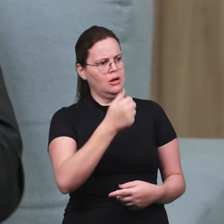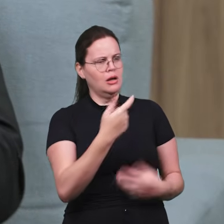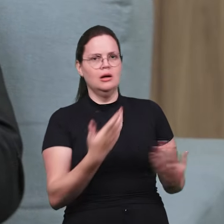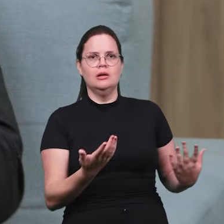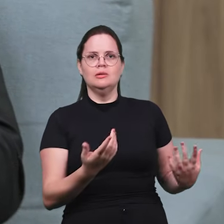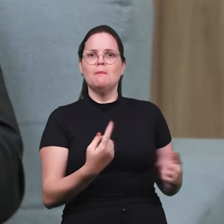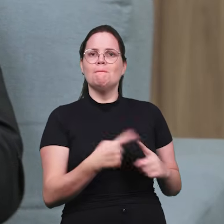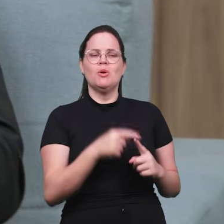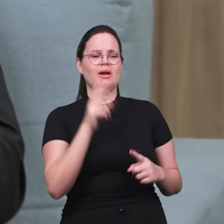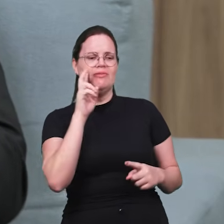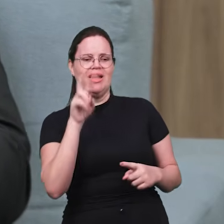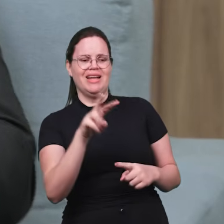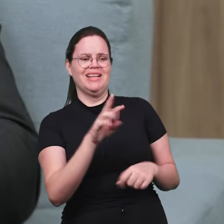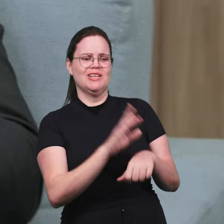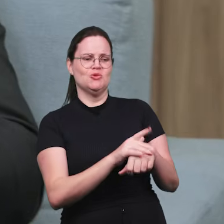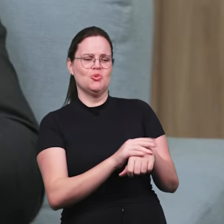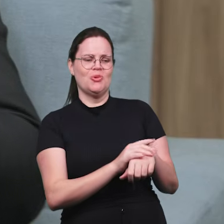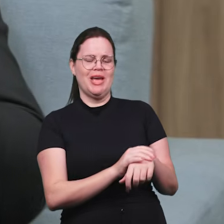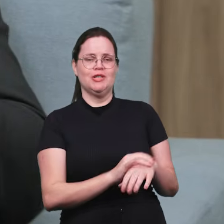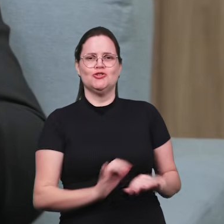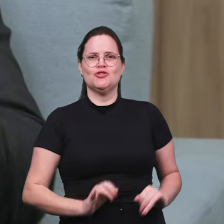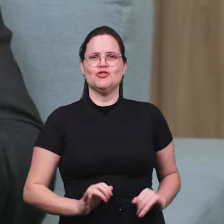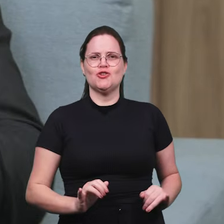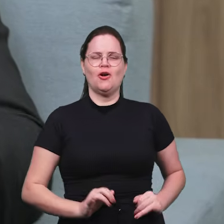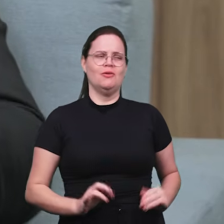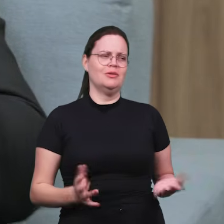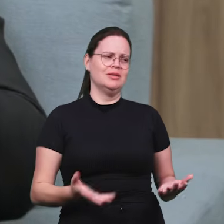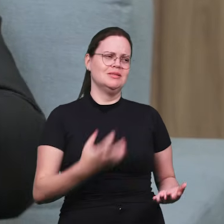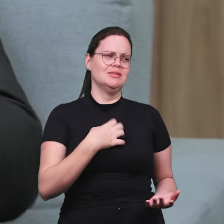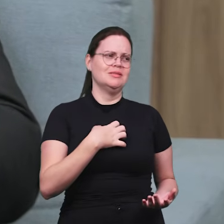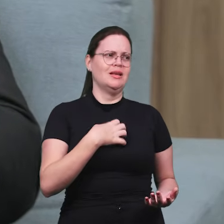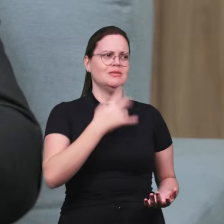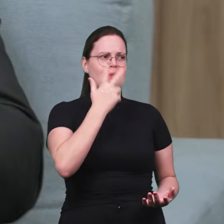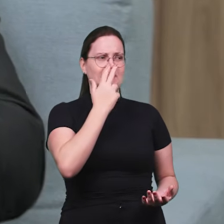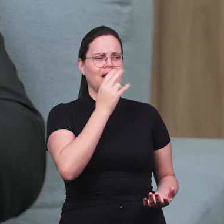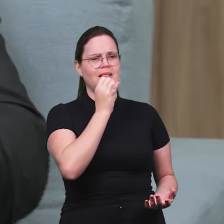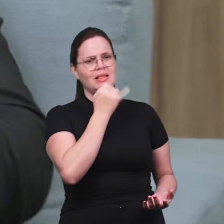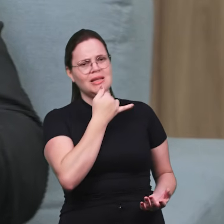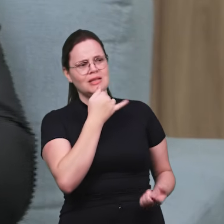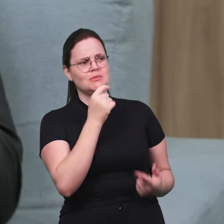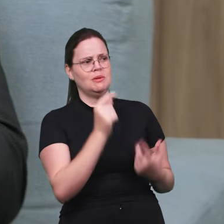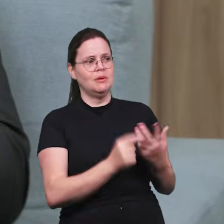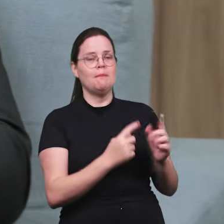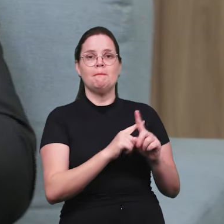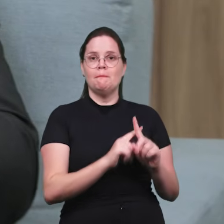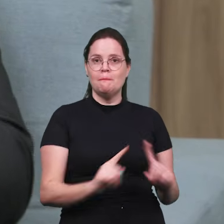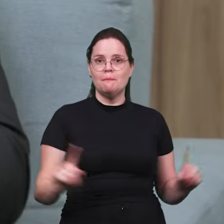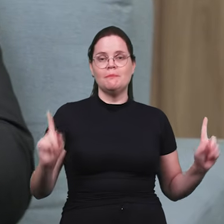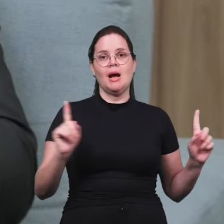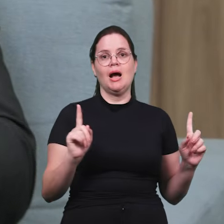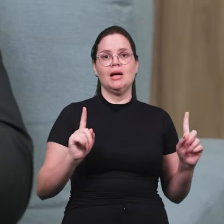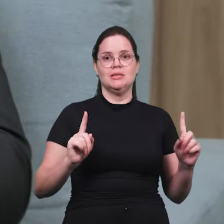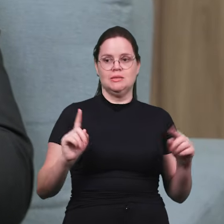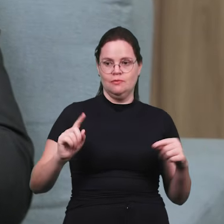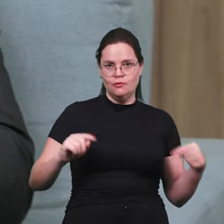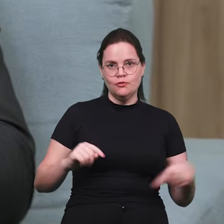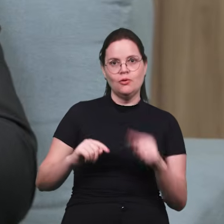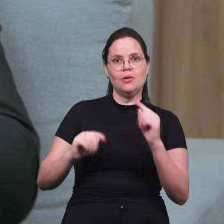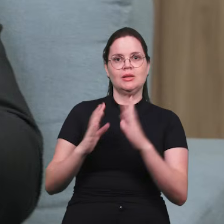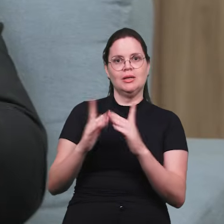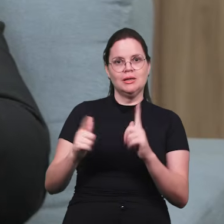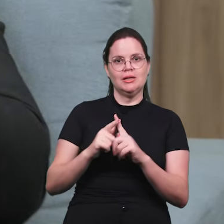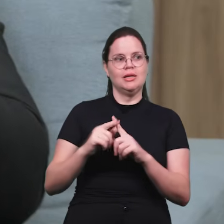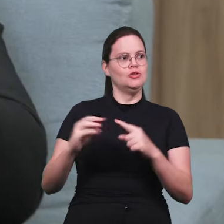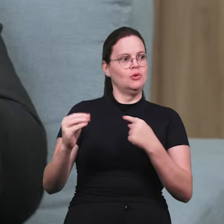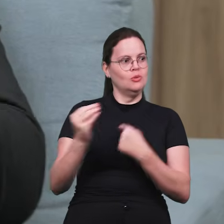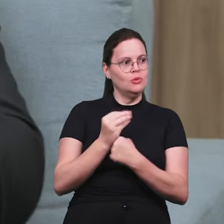sofrendo por uma enfermidade, aí ficou ali cabisbaixo, né? Ficou triste, mas veio à igreja, cuidou, abraçou,